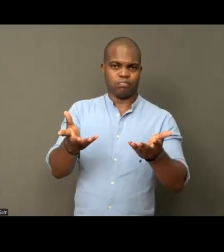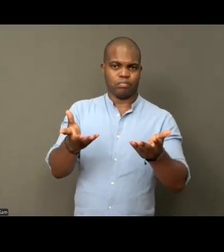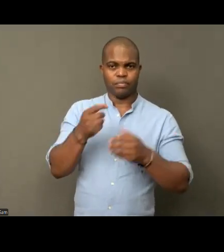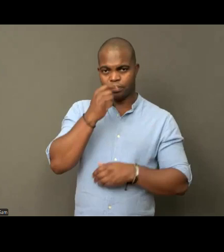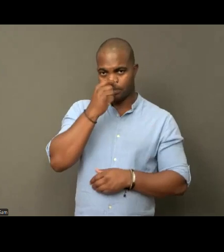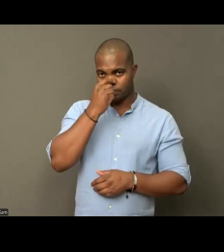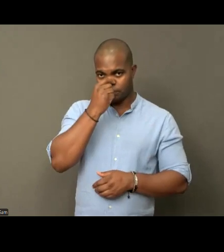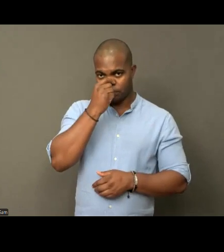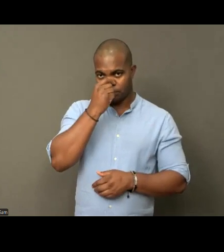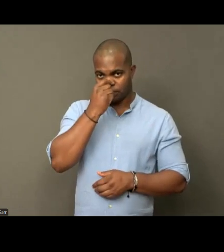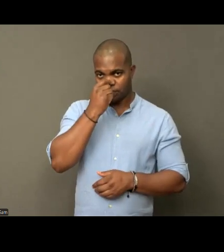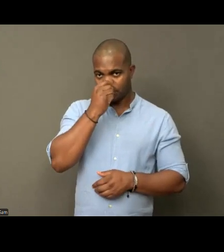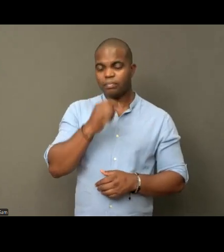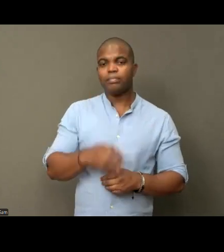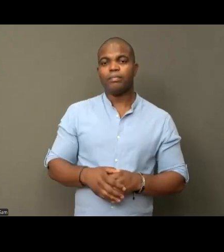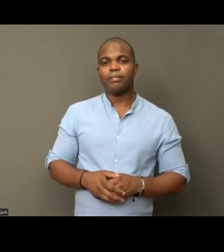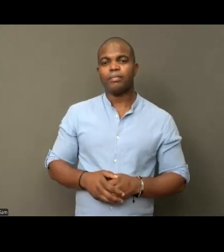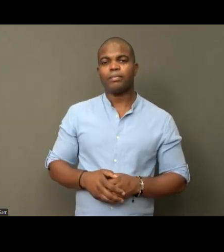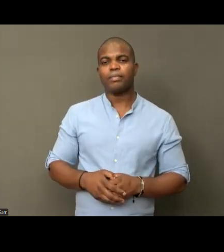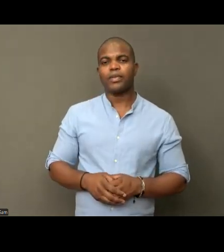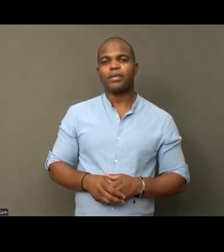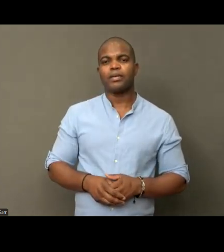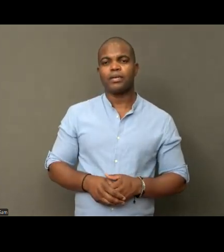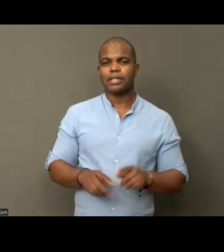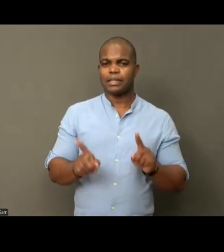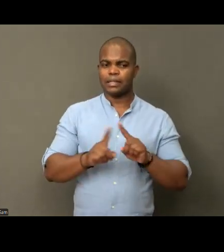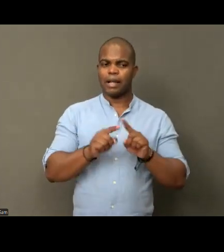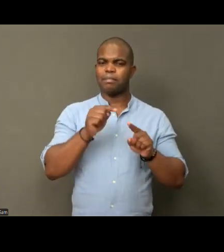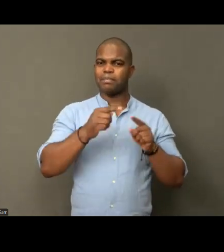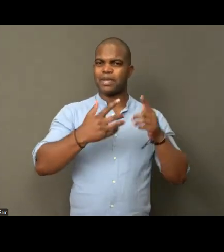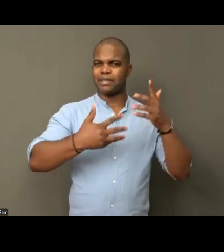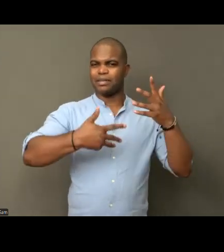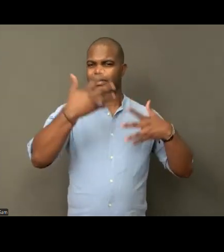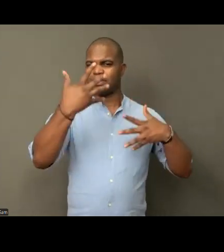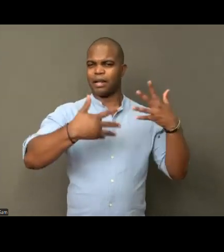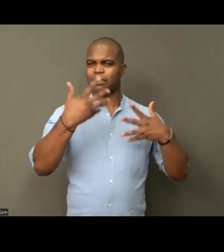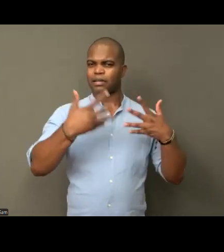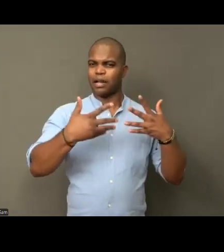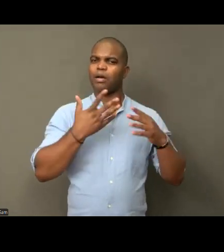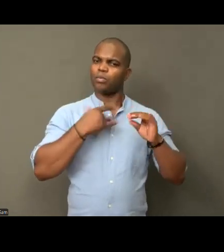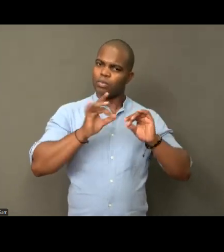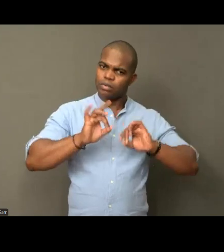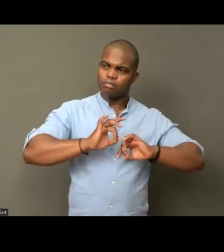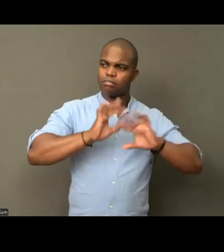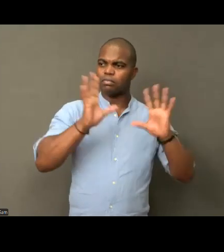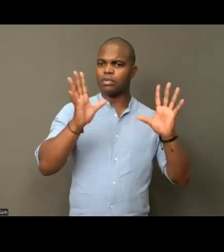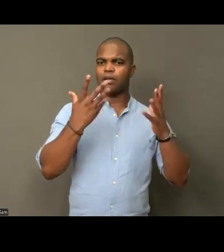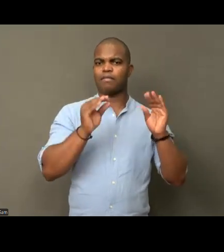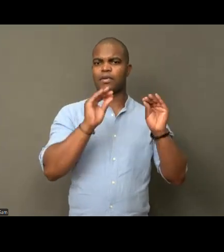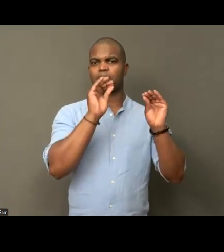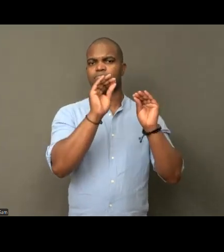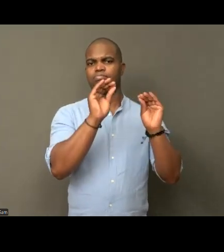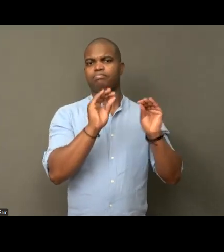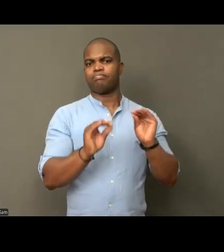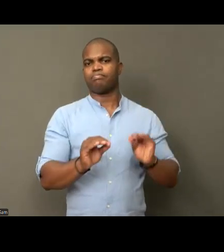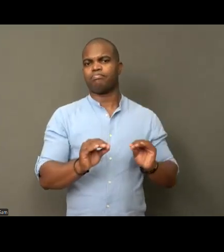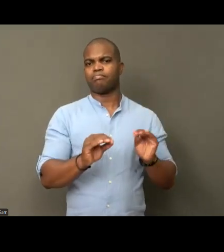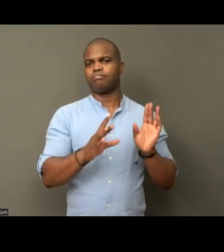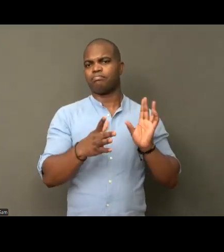de saúde de qualidade, fortalecendo a atenção primária à saúde e promovendo a cobertura universal.